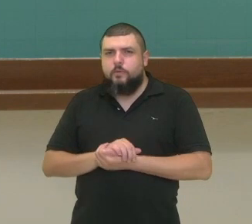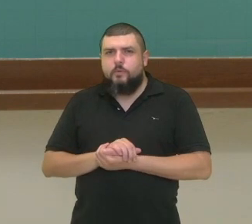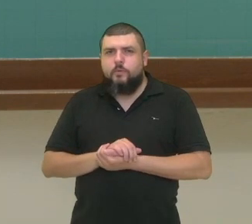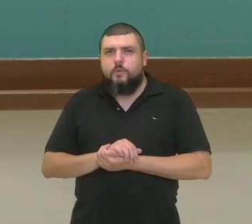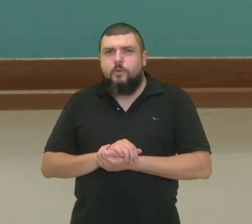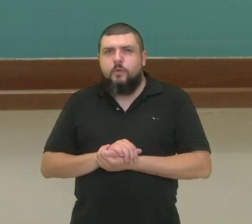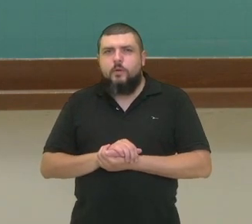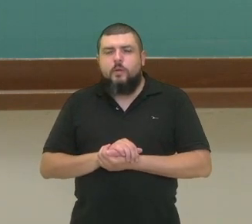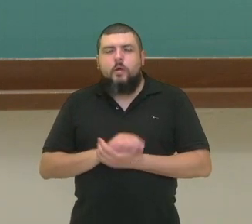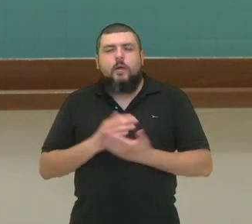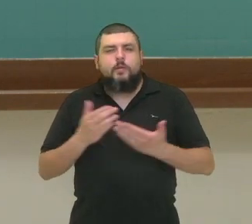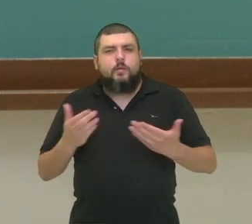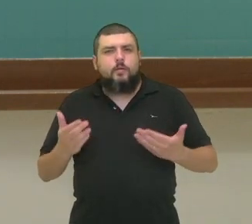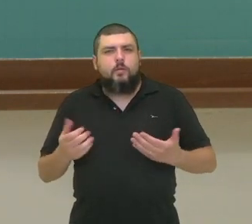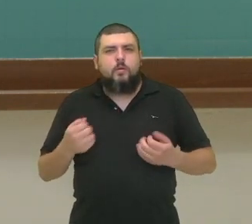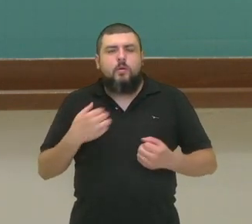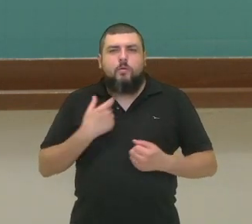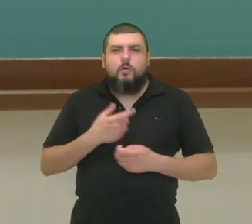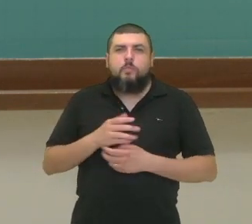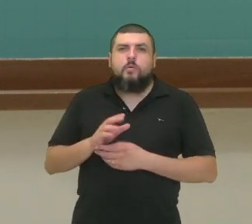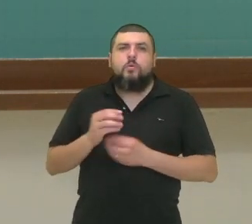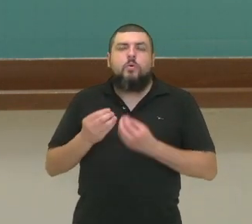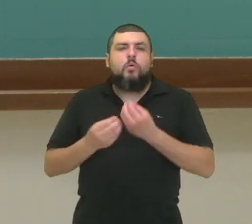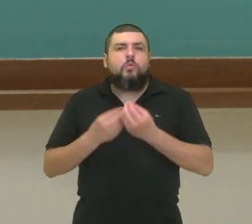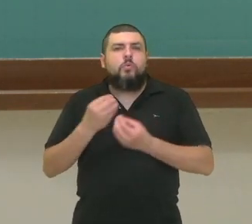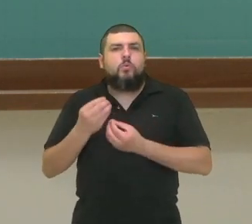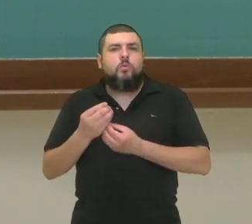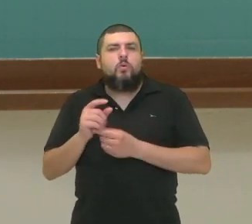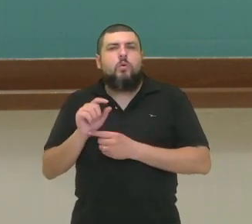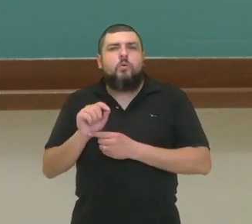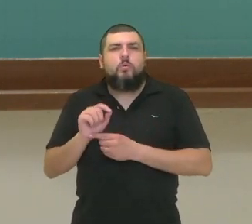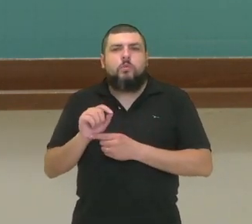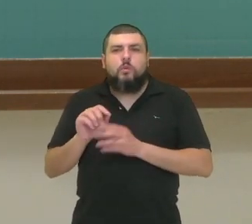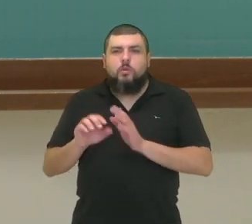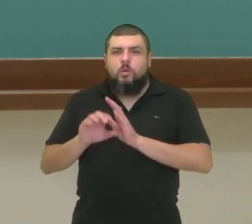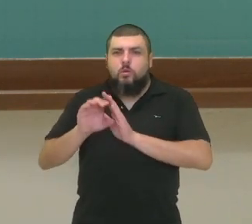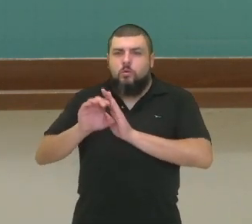isso, nós vamos começar hoje introduzindo o conceito de